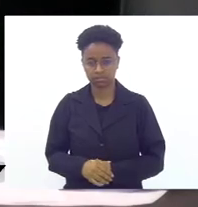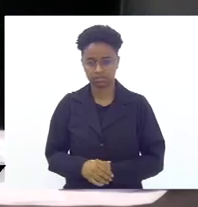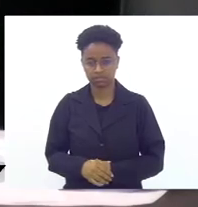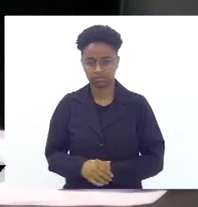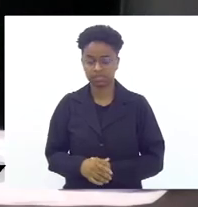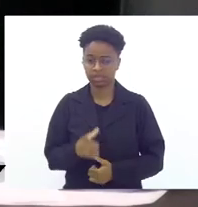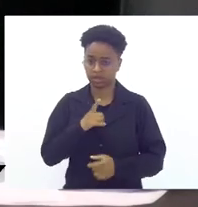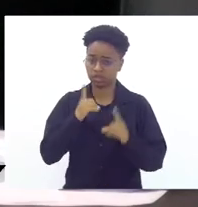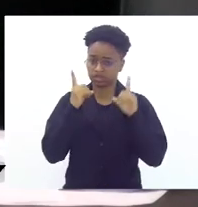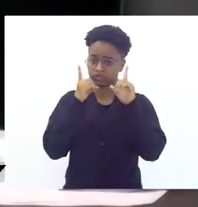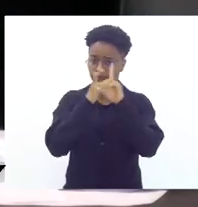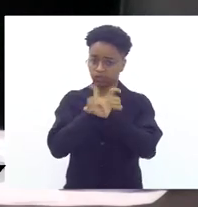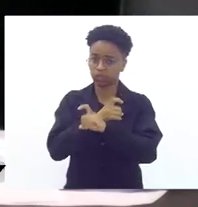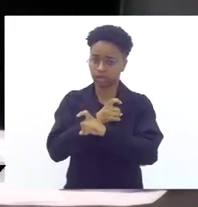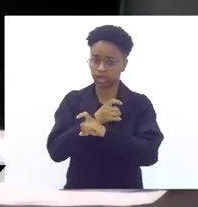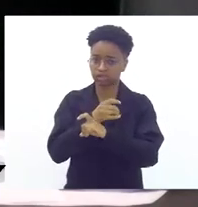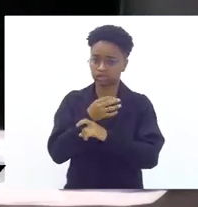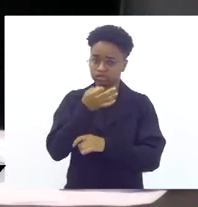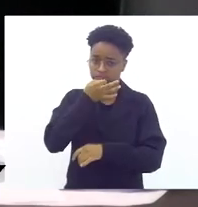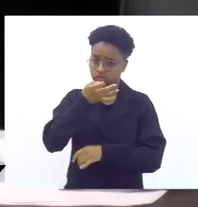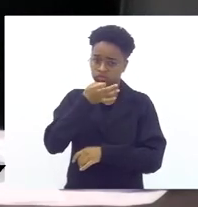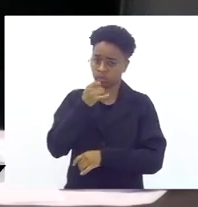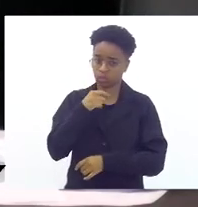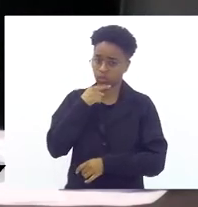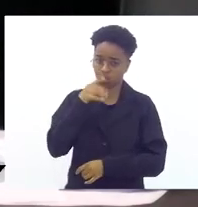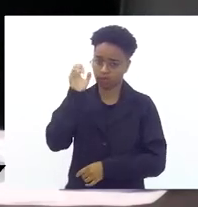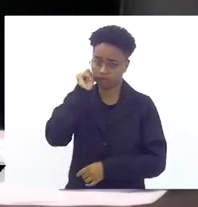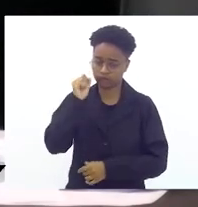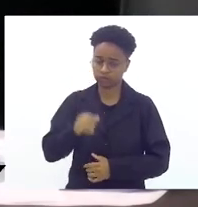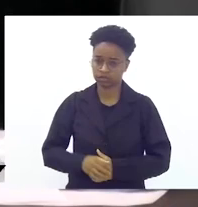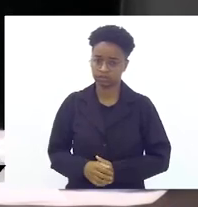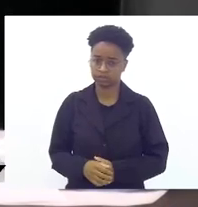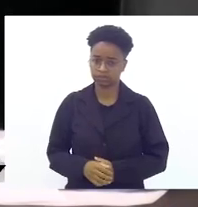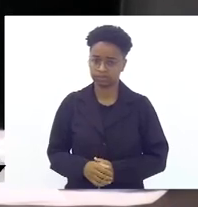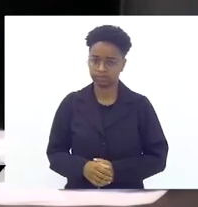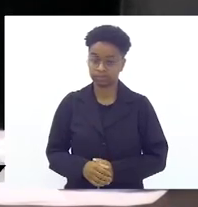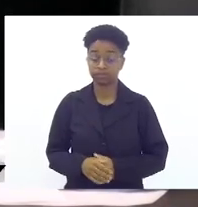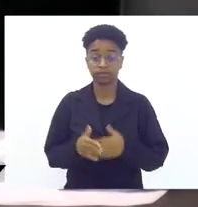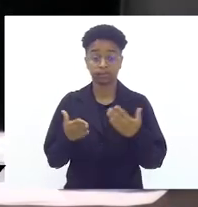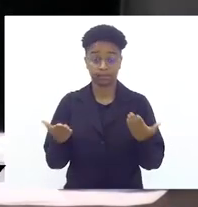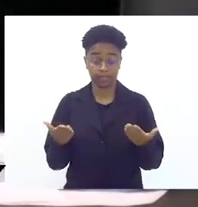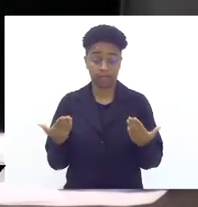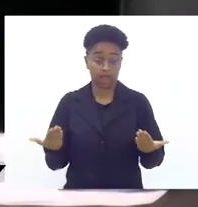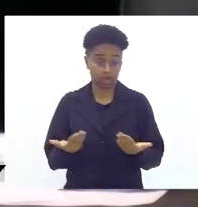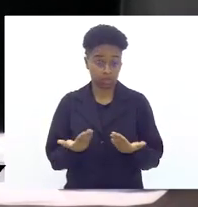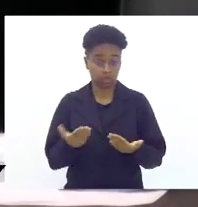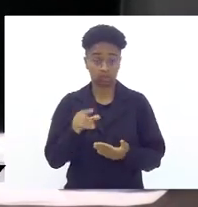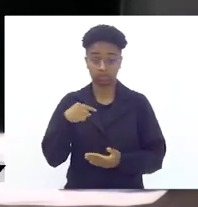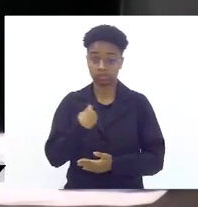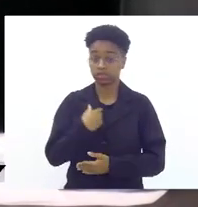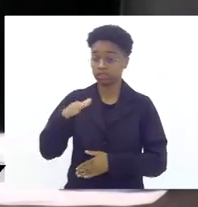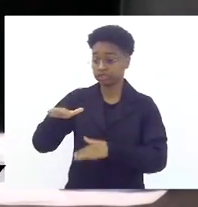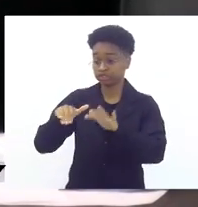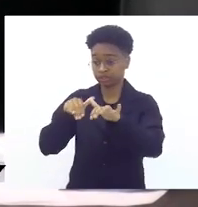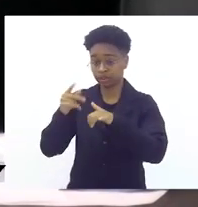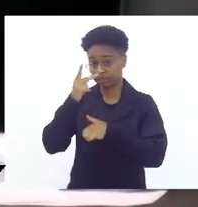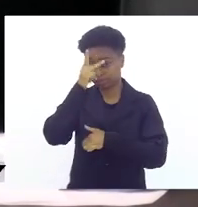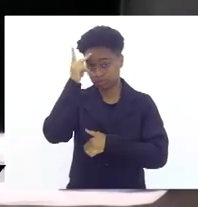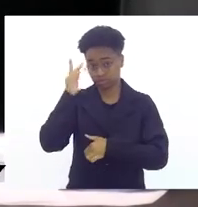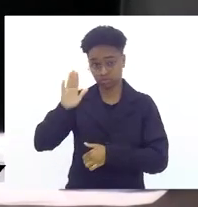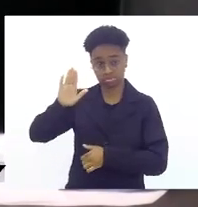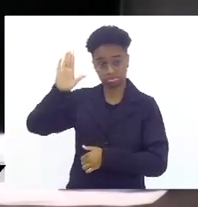a gente tá com uma dificuldade técnica aí bom vamos fazer o seguinte vamos passar para as pessoas que se inscreveram